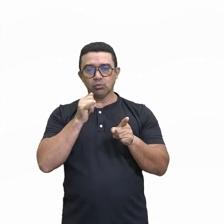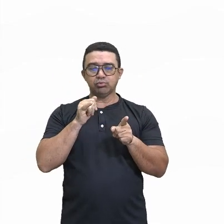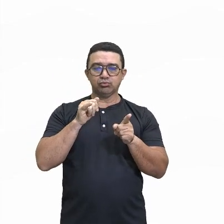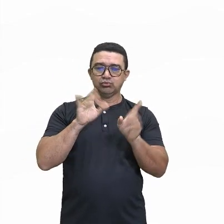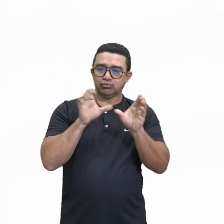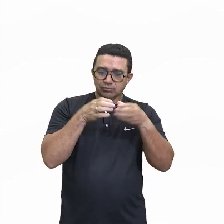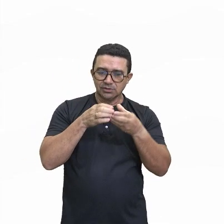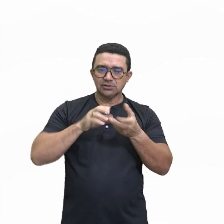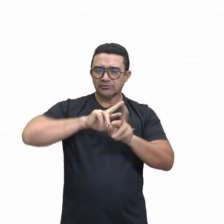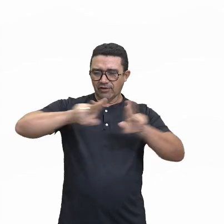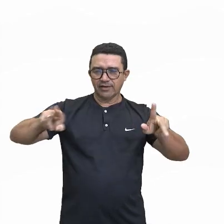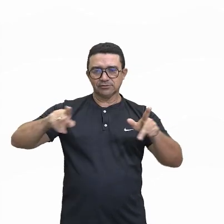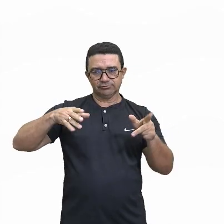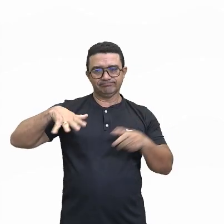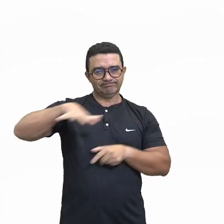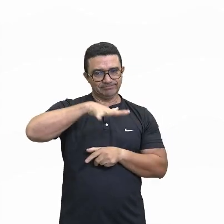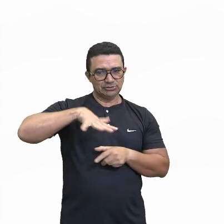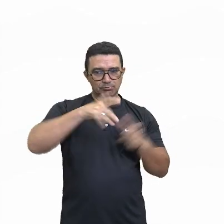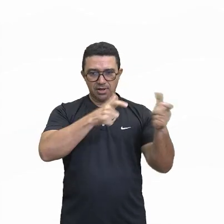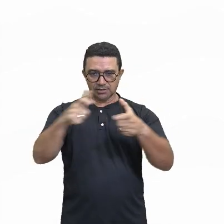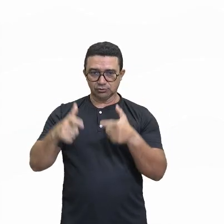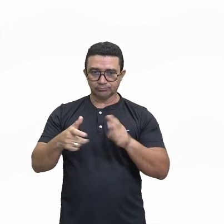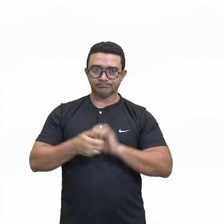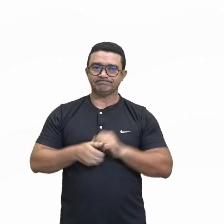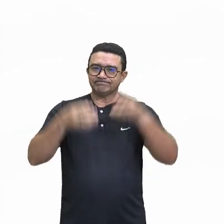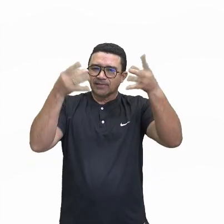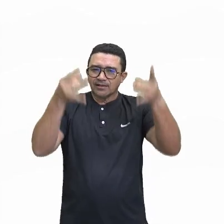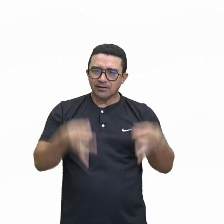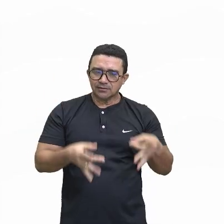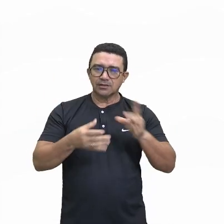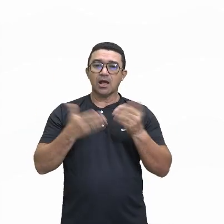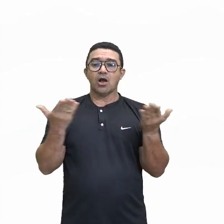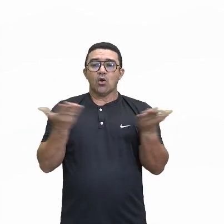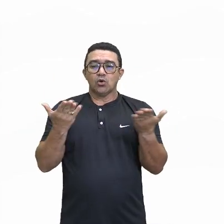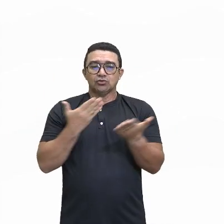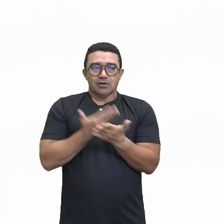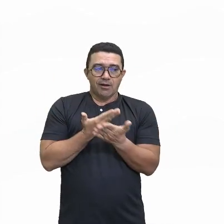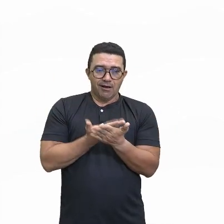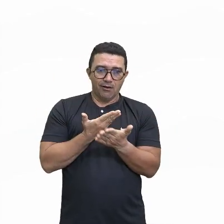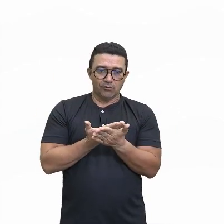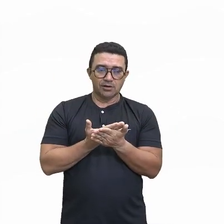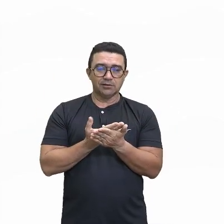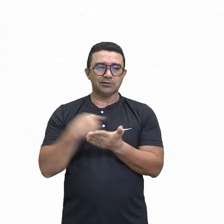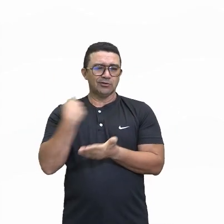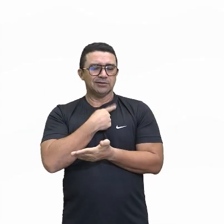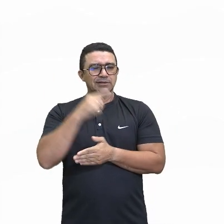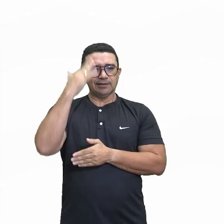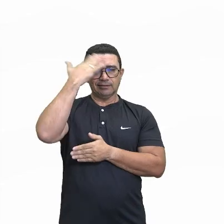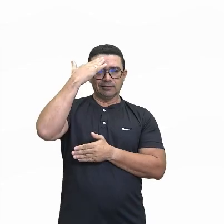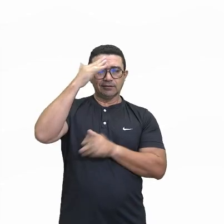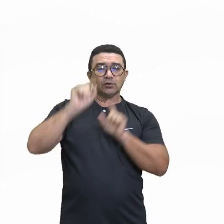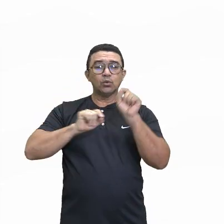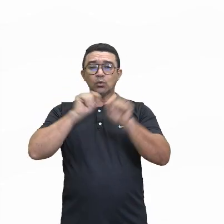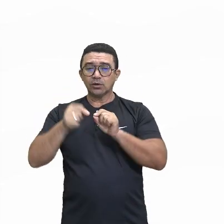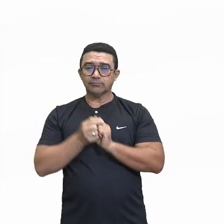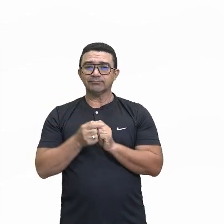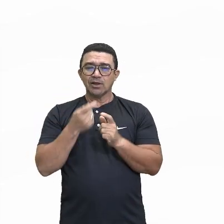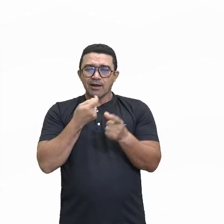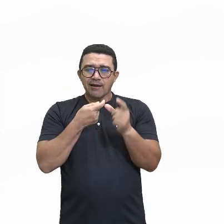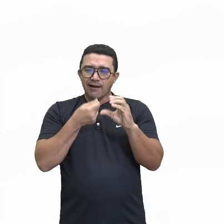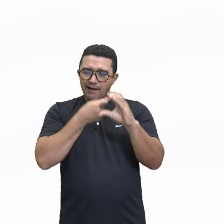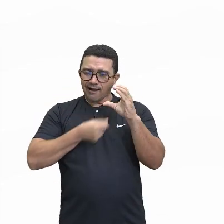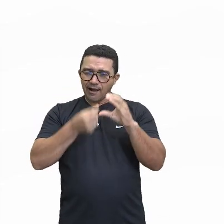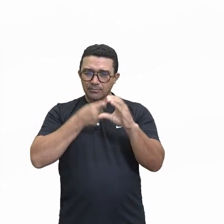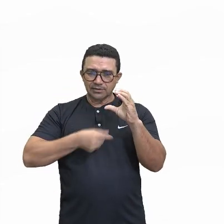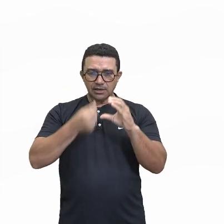diferentes espaços. Pessoal, como vocês vão ver aí no detalhamento, a aula de hoje, pessoal, a gente vai compreender sobre a questão do